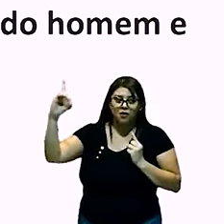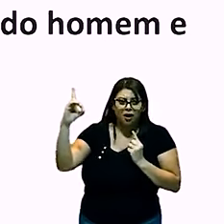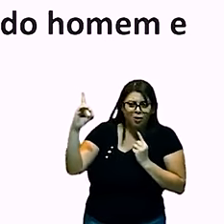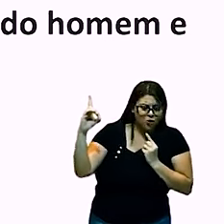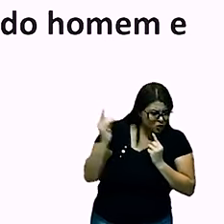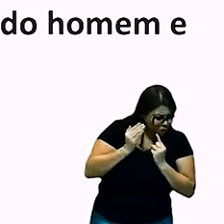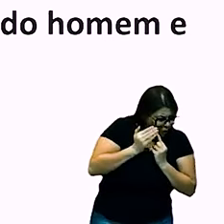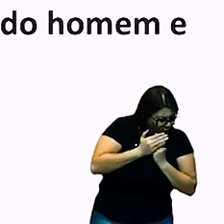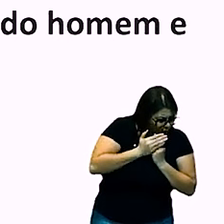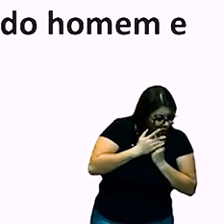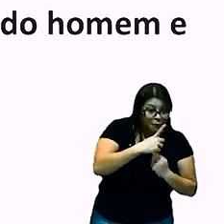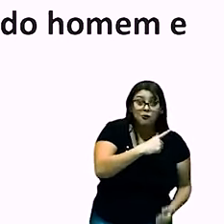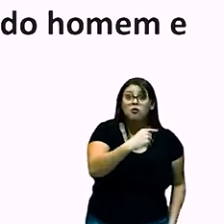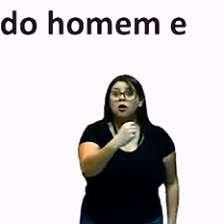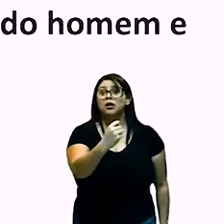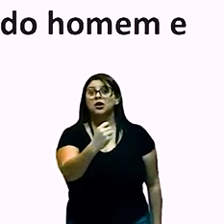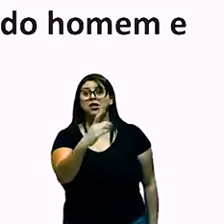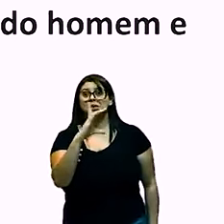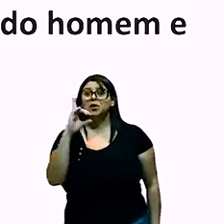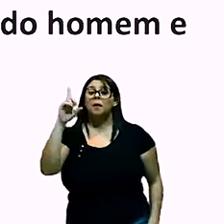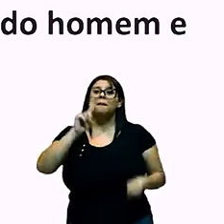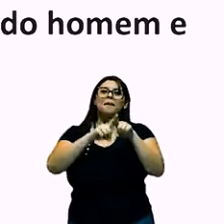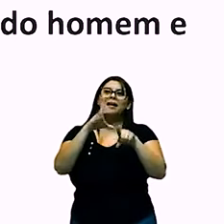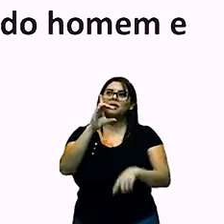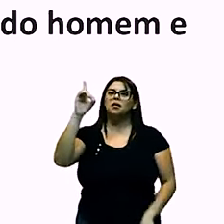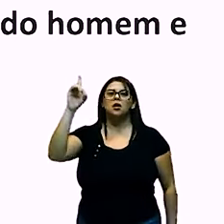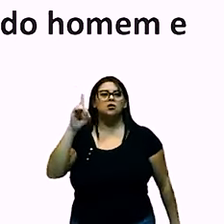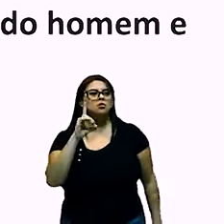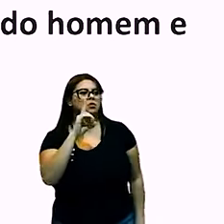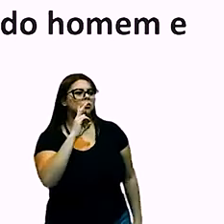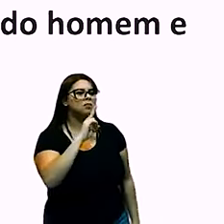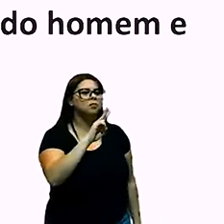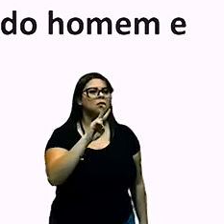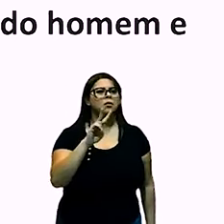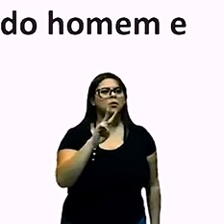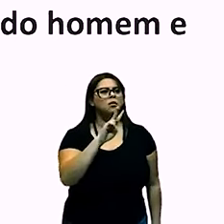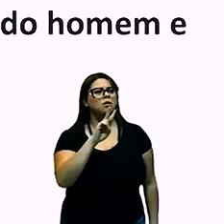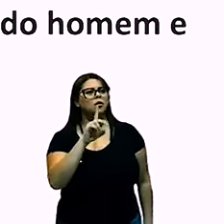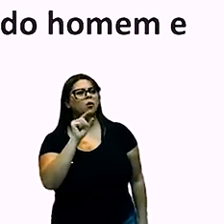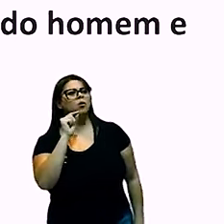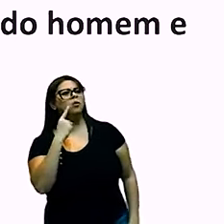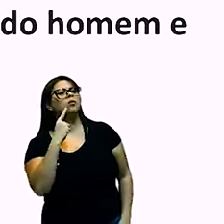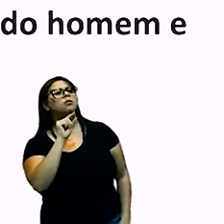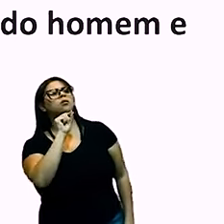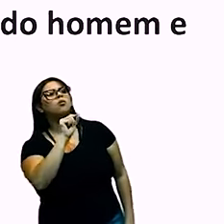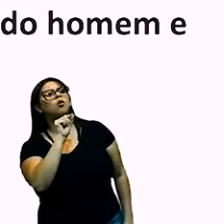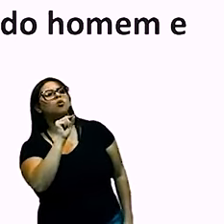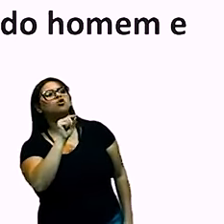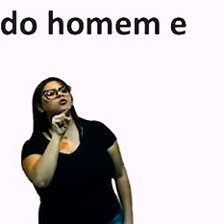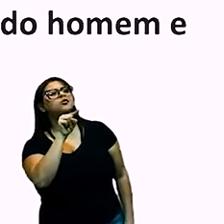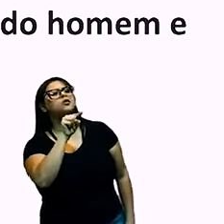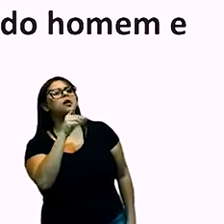fugiram de Deus, mas Deus foi atrás do homem. Onde você está, Adão? Salvação é um projeto